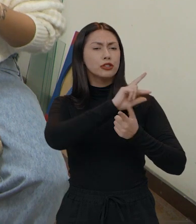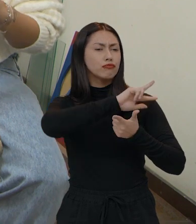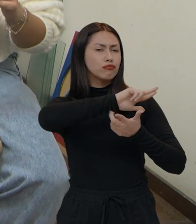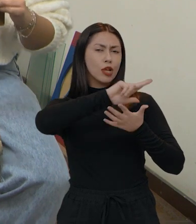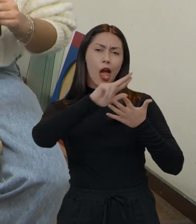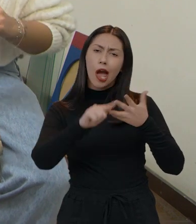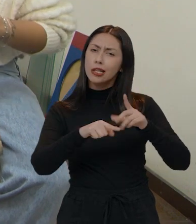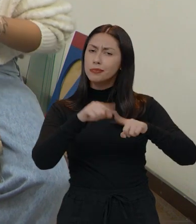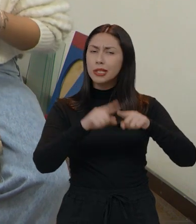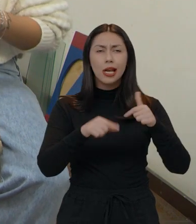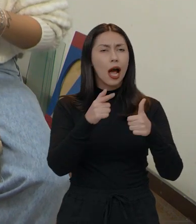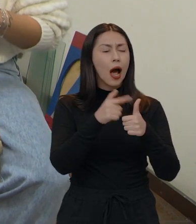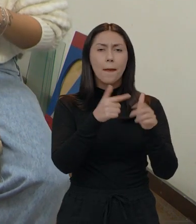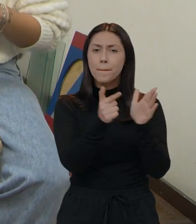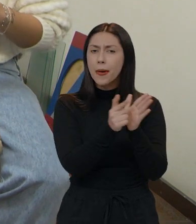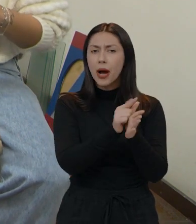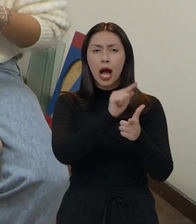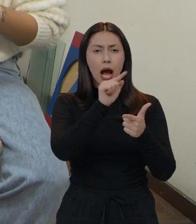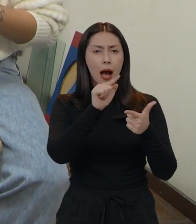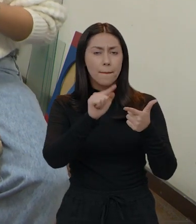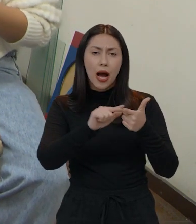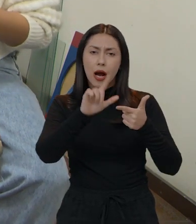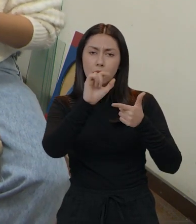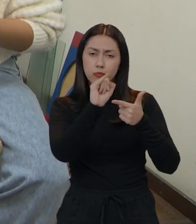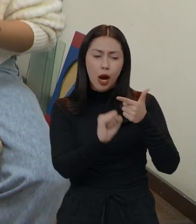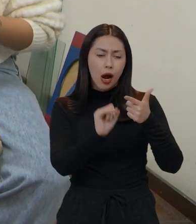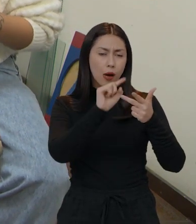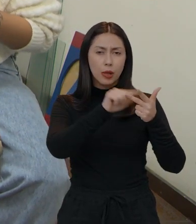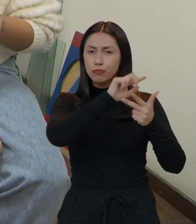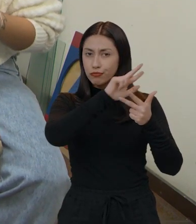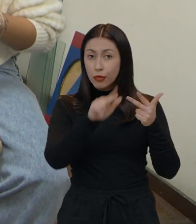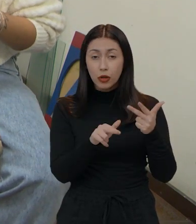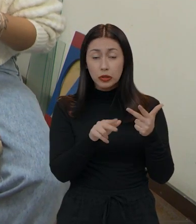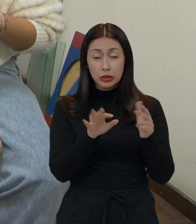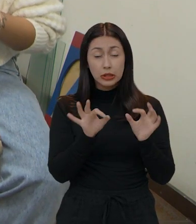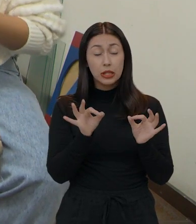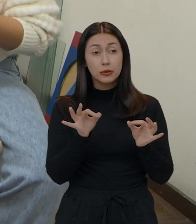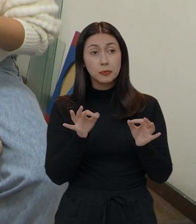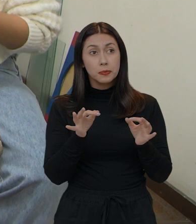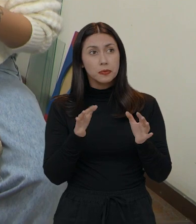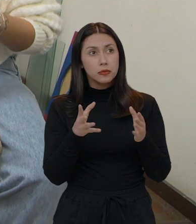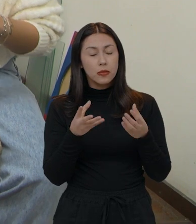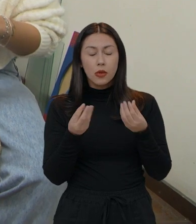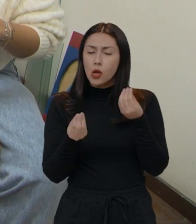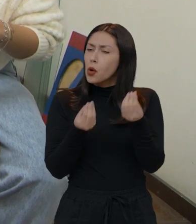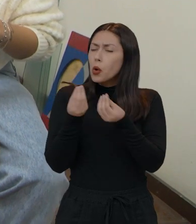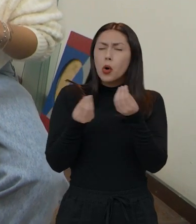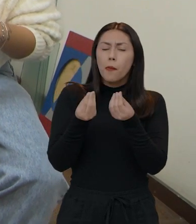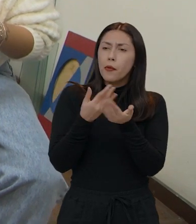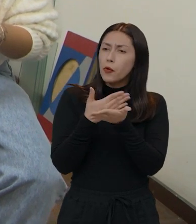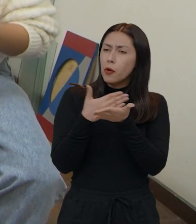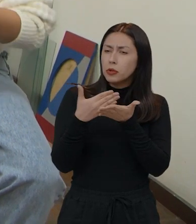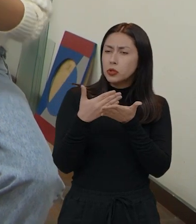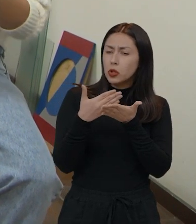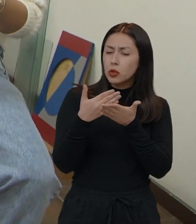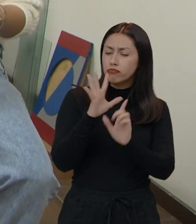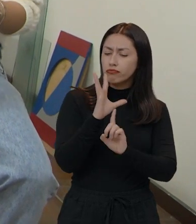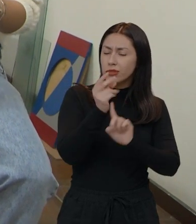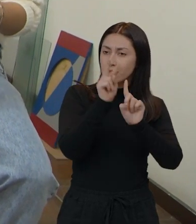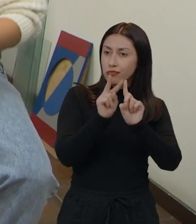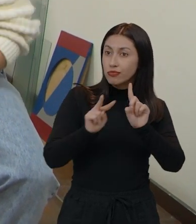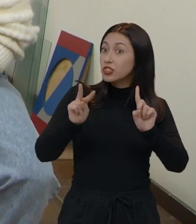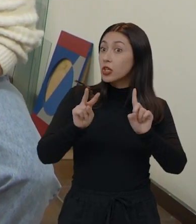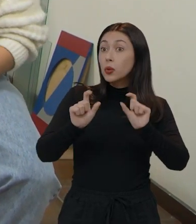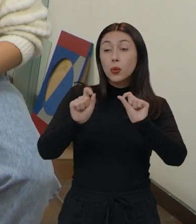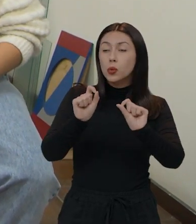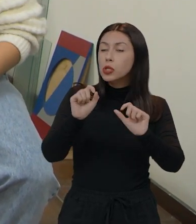numa informação um pouco mais antiga, de uns 10 anos atrás. Correto. Você pode falar pra gente como que você chegou no artista visual, o que que